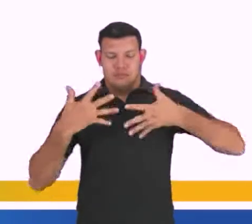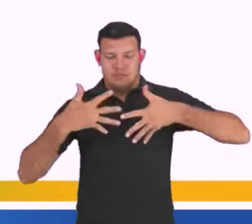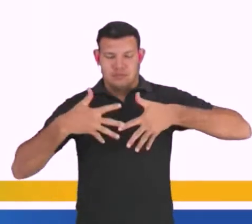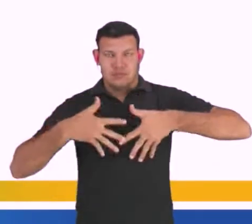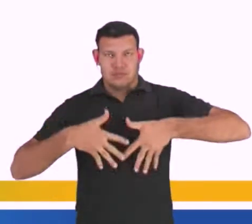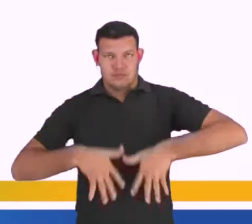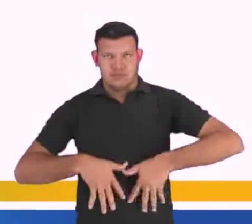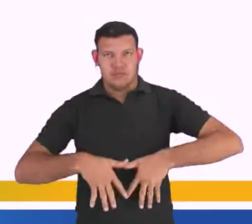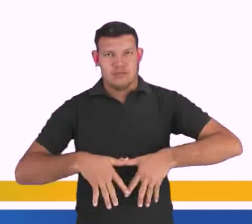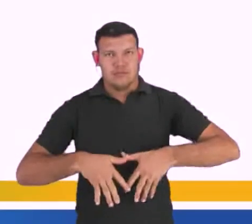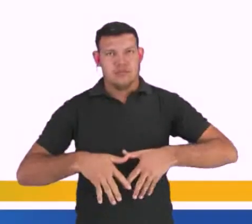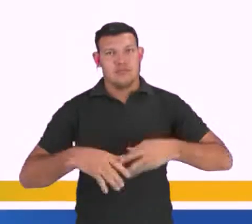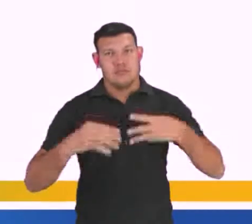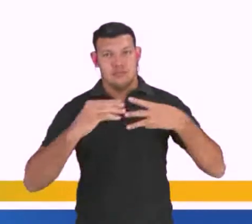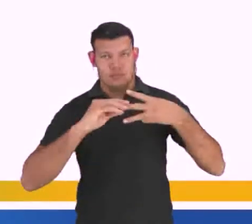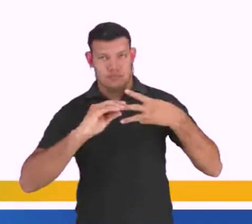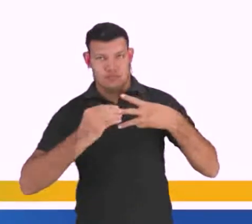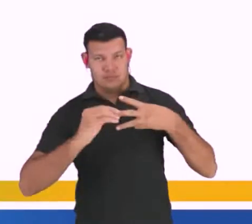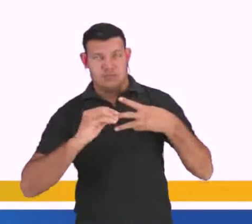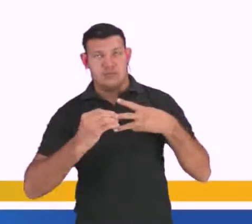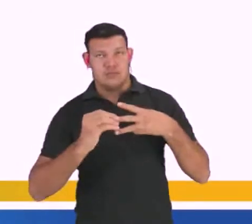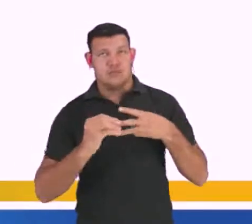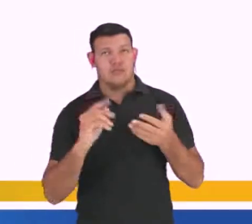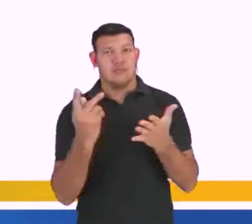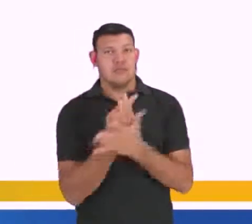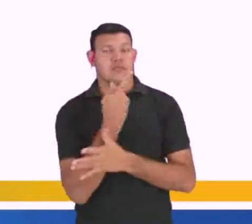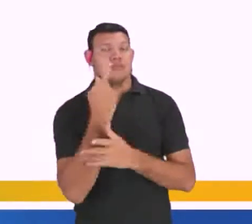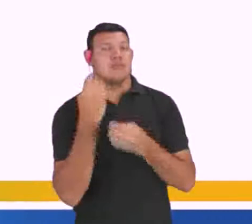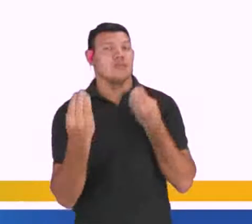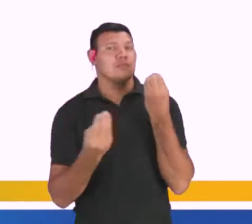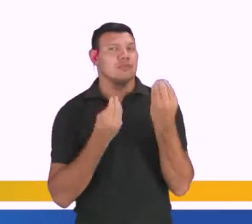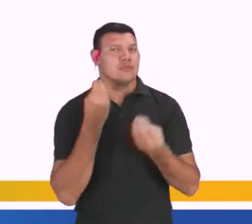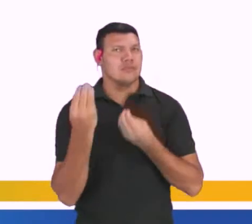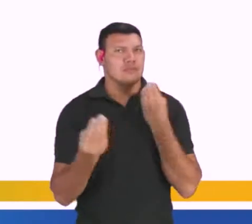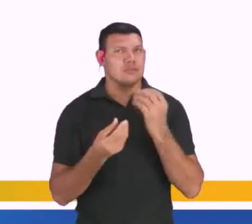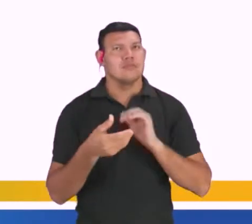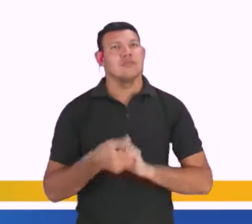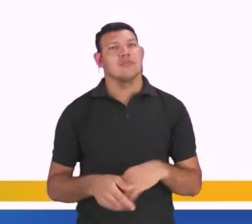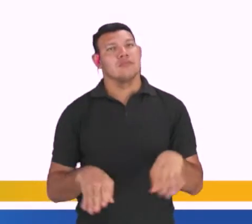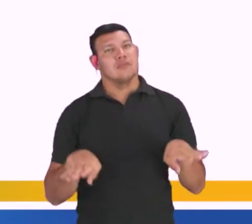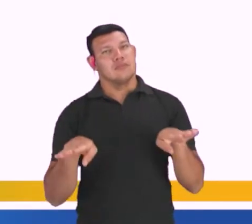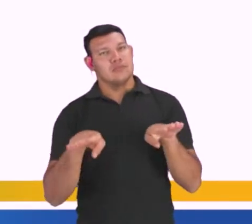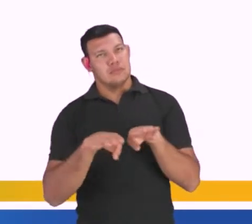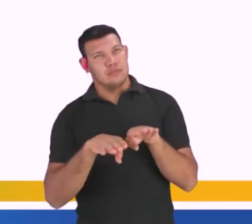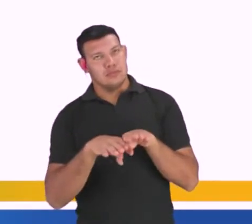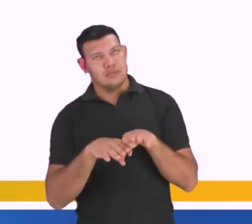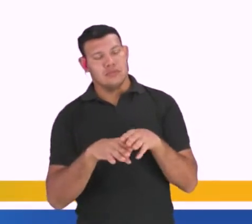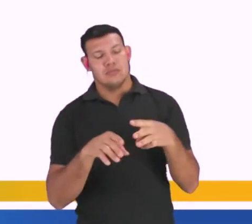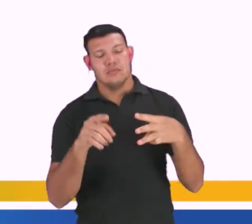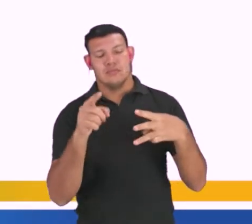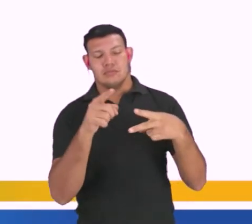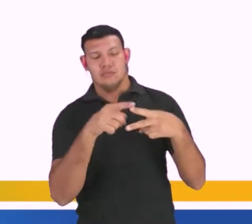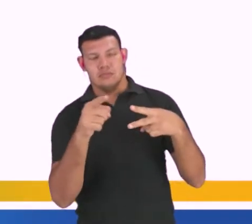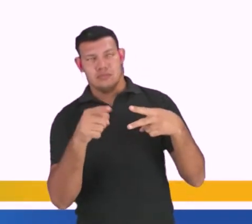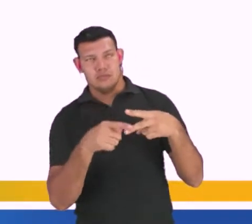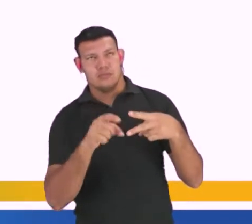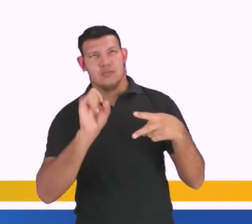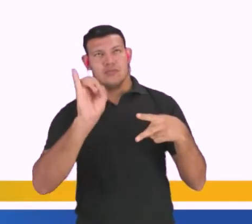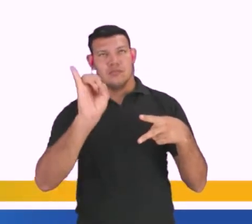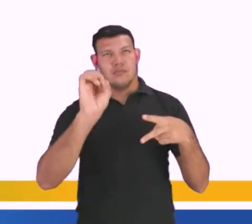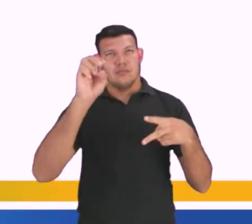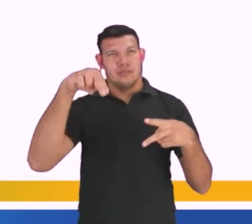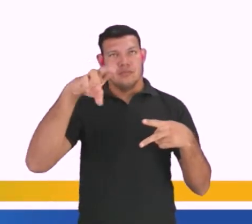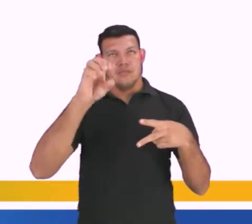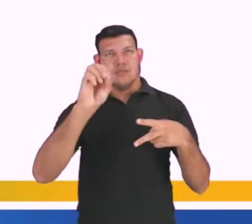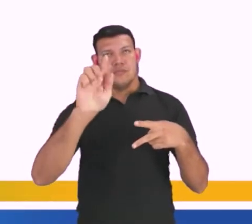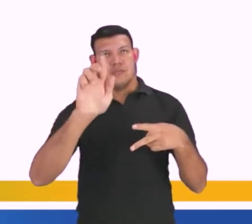o metabolismo celular, ele ocorre tanto através do campo da química inorgânica quanto